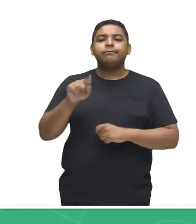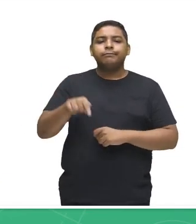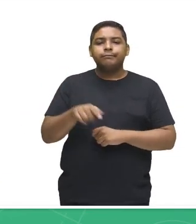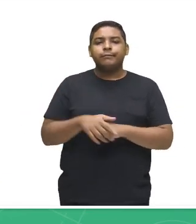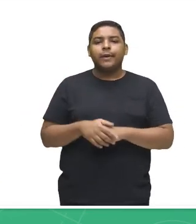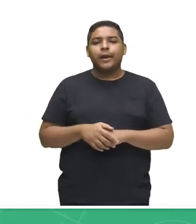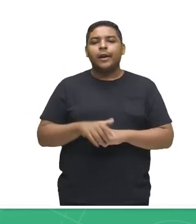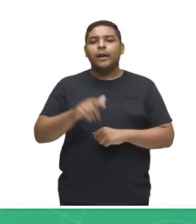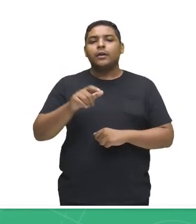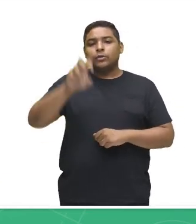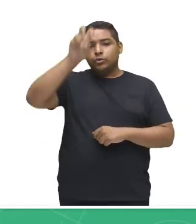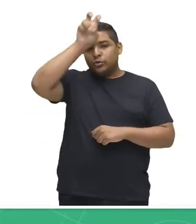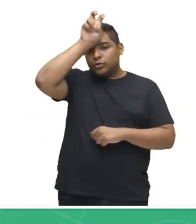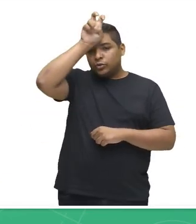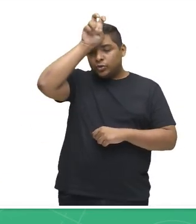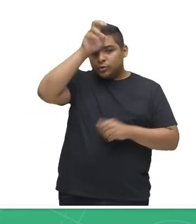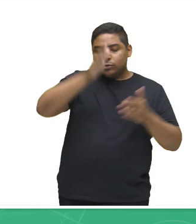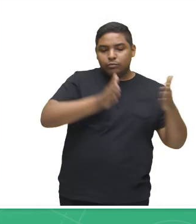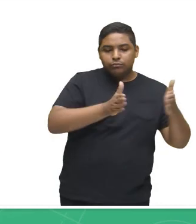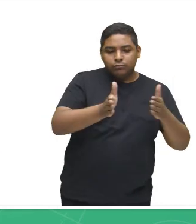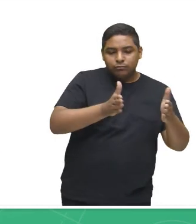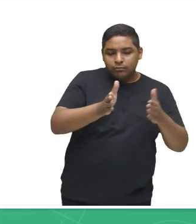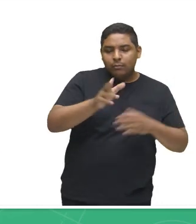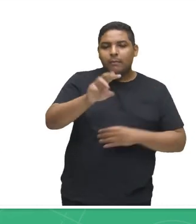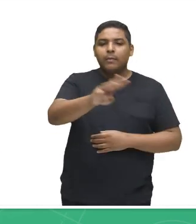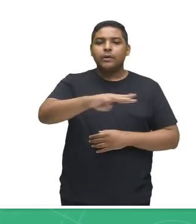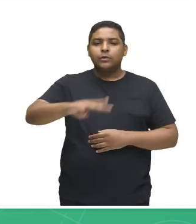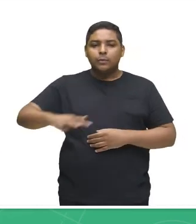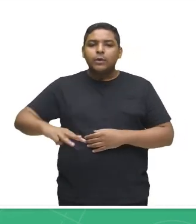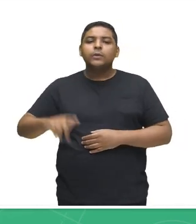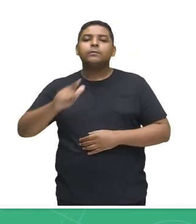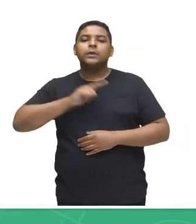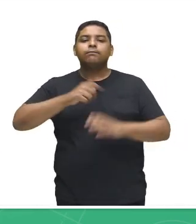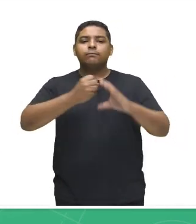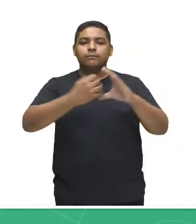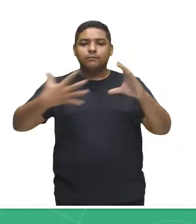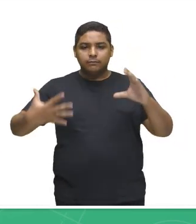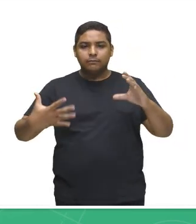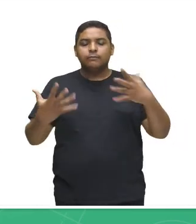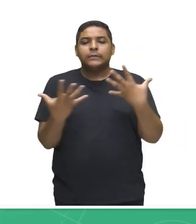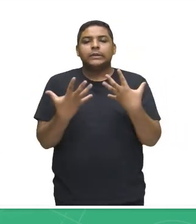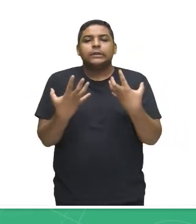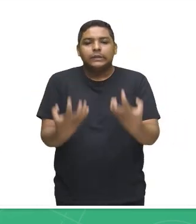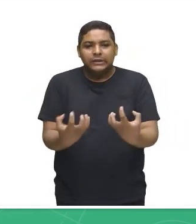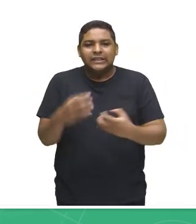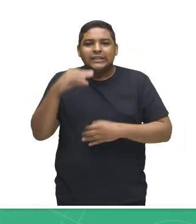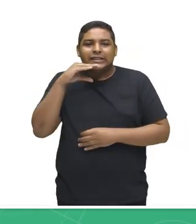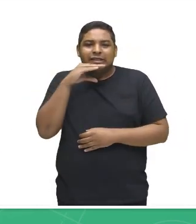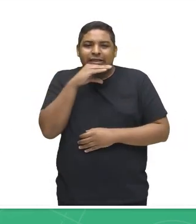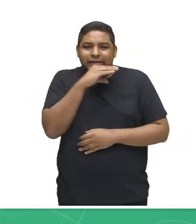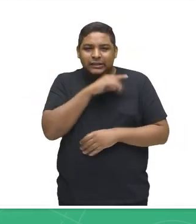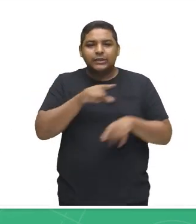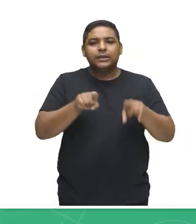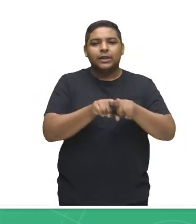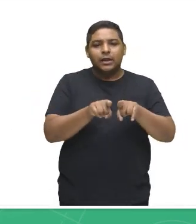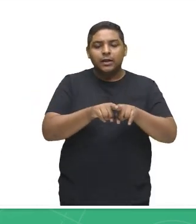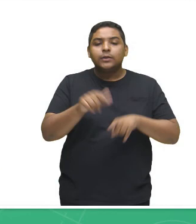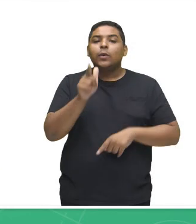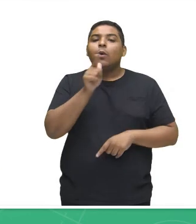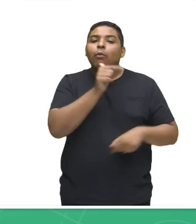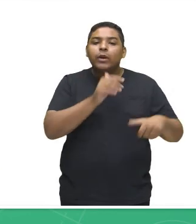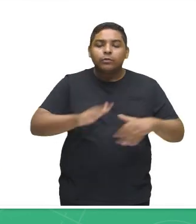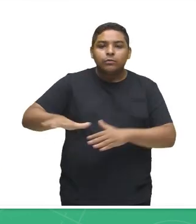entre o Egito e a Mesopotâmia e é caracterizada como uma região desértica, quente e seca, com rios